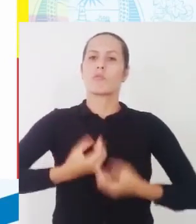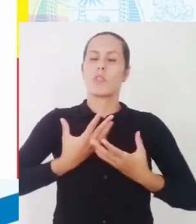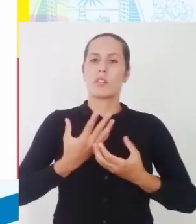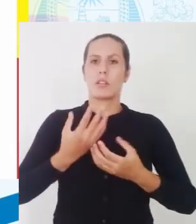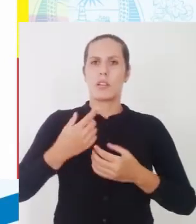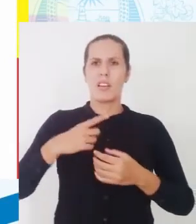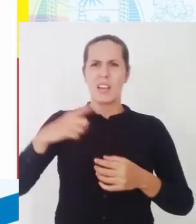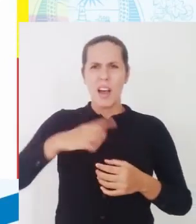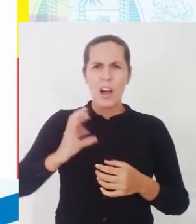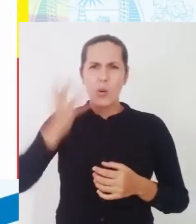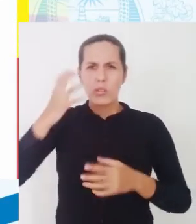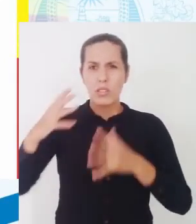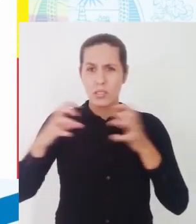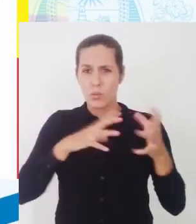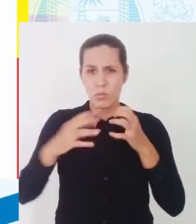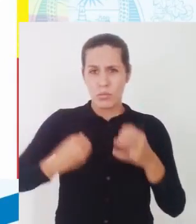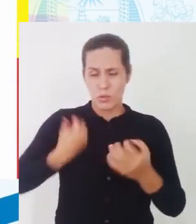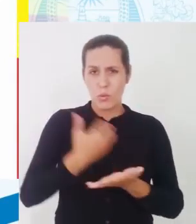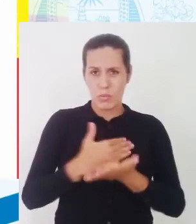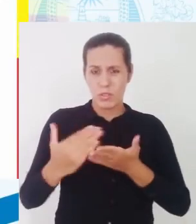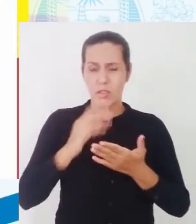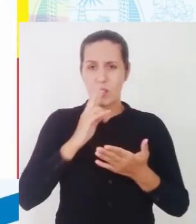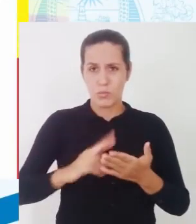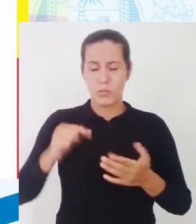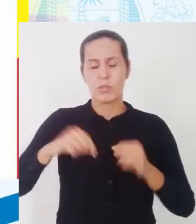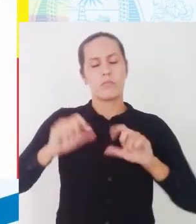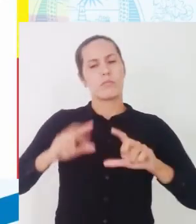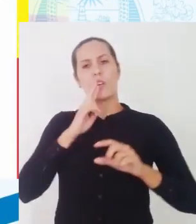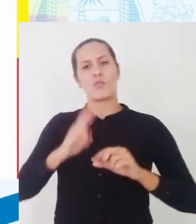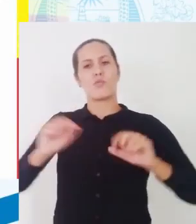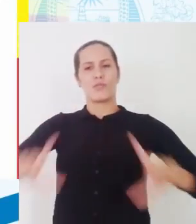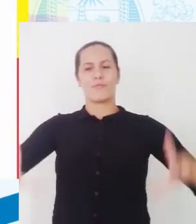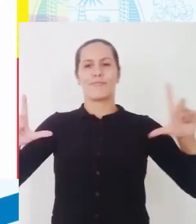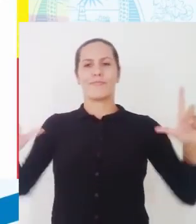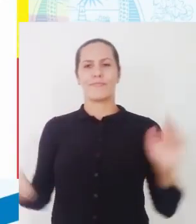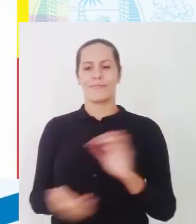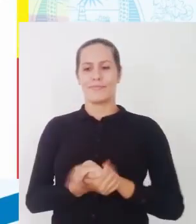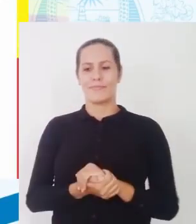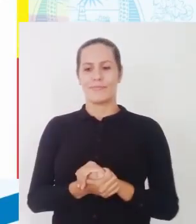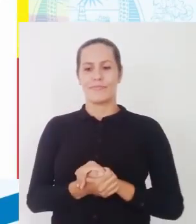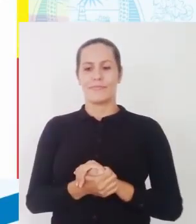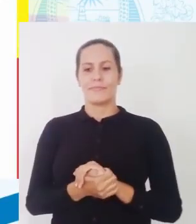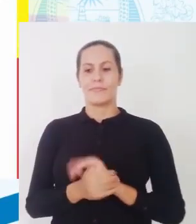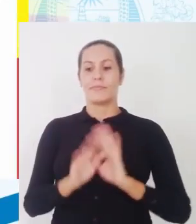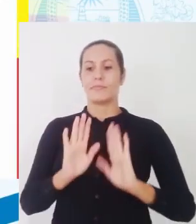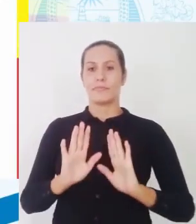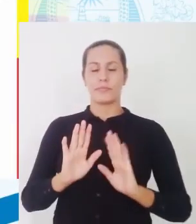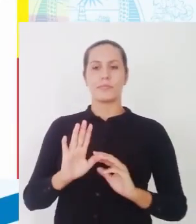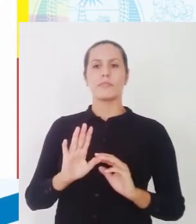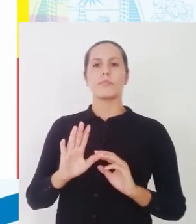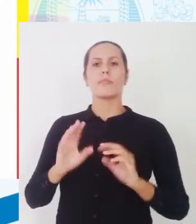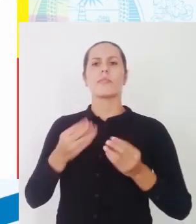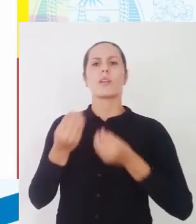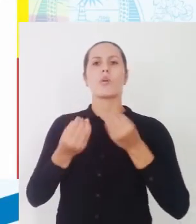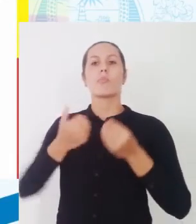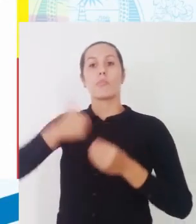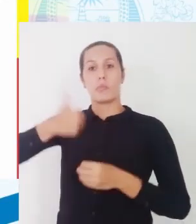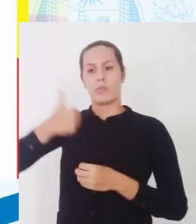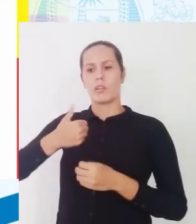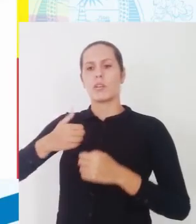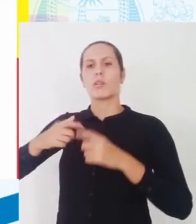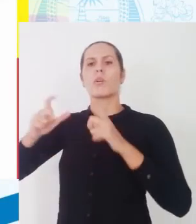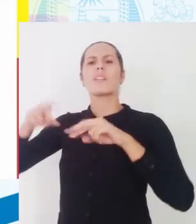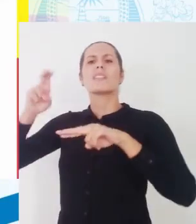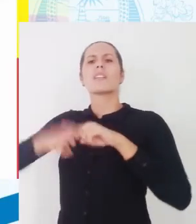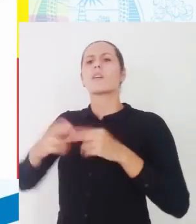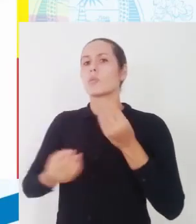quem falará primeiro? Já vamos partir para as respostas que vão aparecer para vocês aí. Então, de que forma e onde os